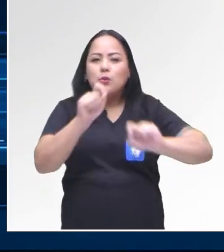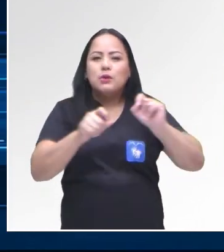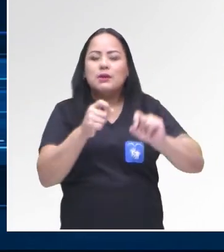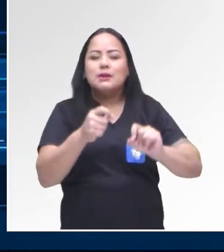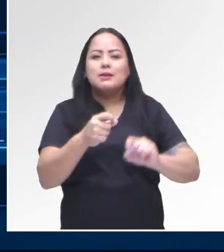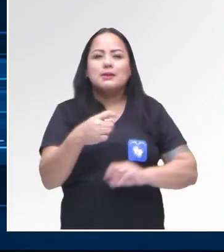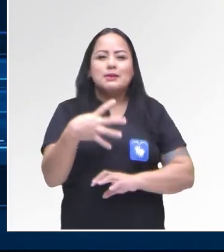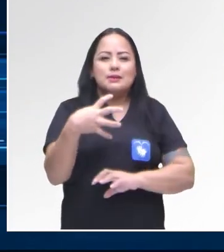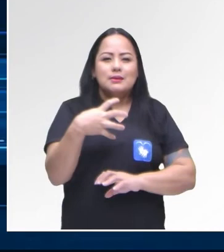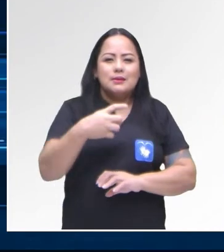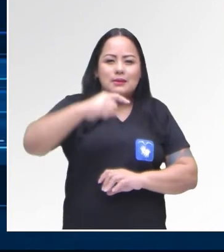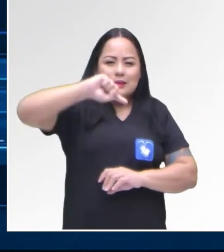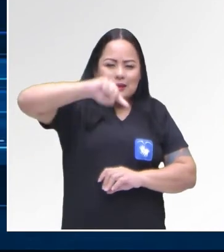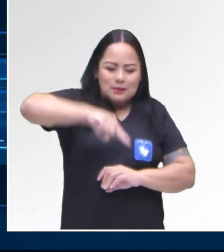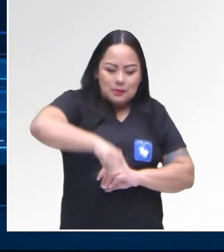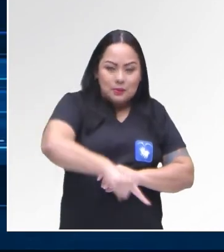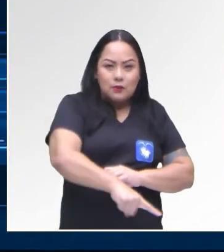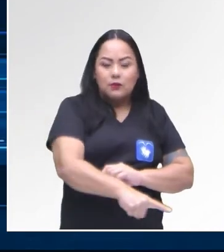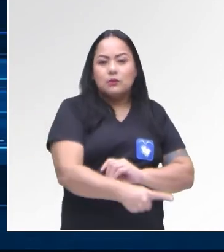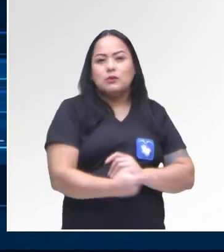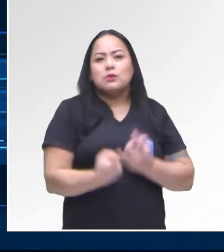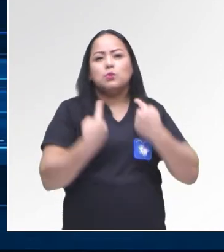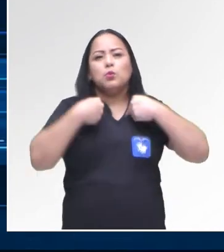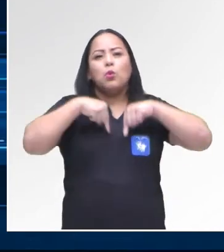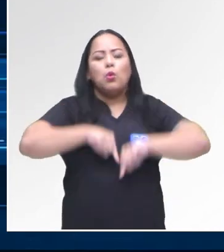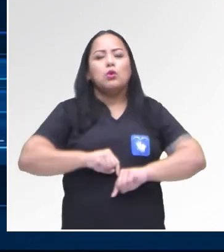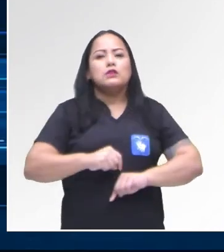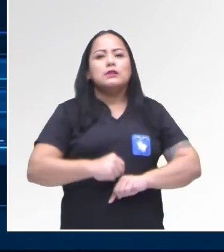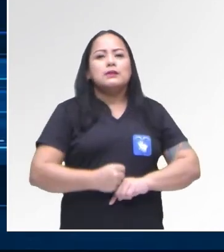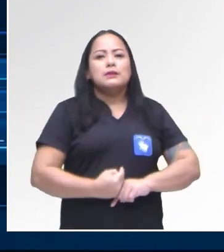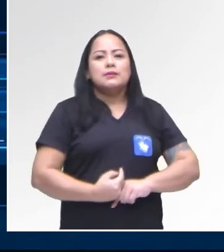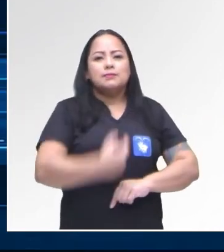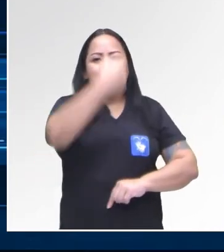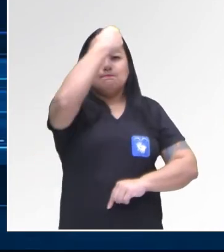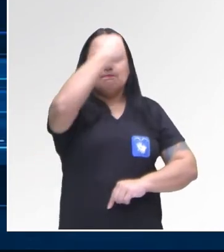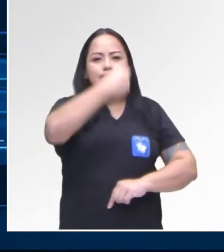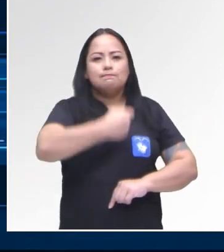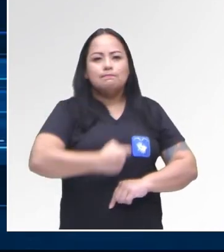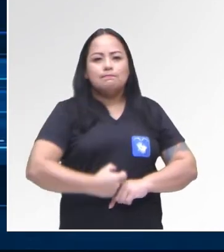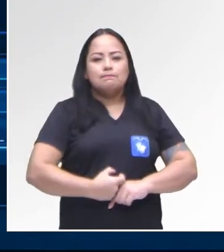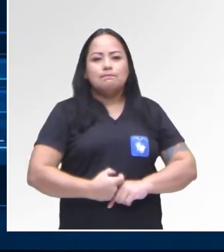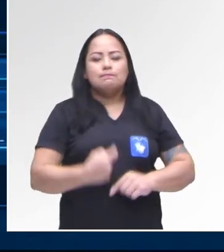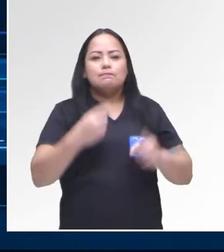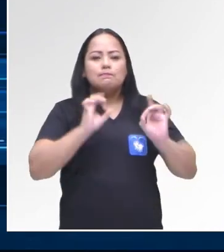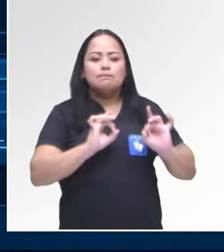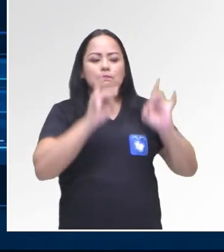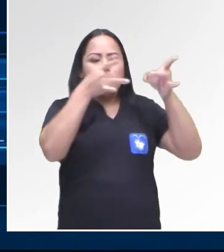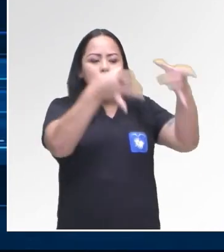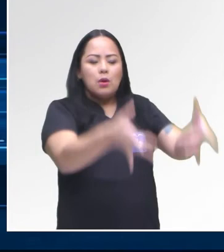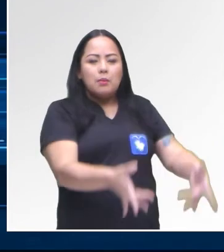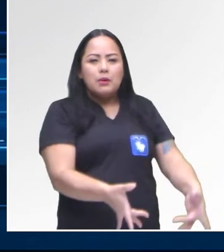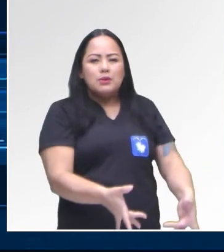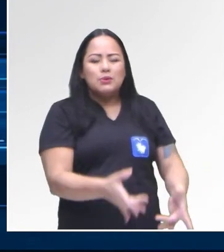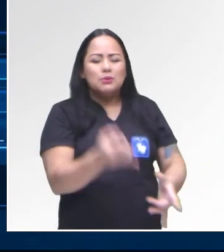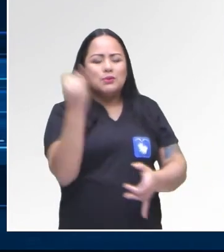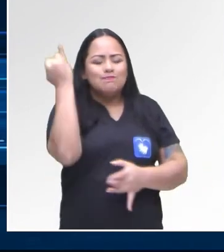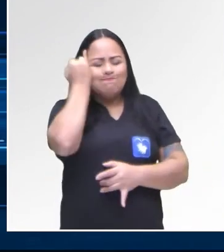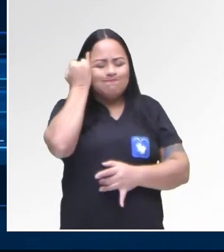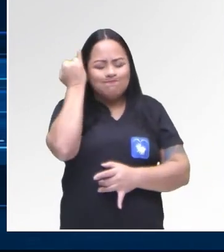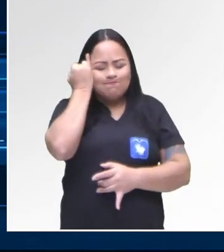nas profundezas do indivíduo. No abandono, eu não aguento.